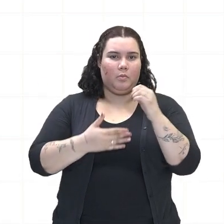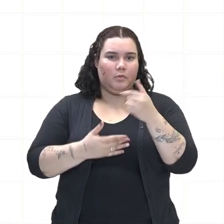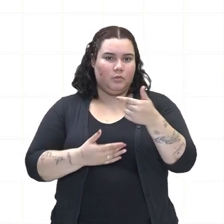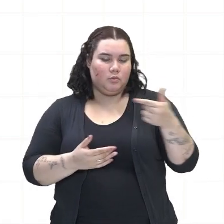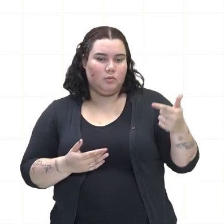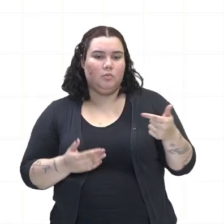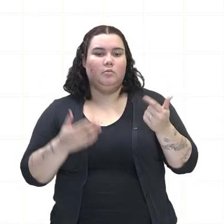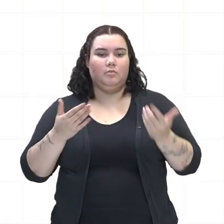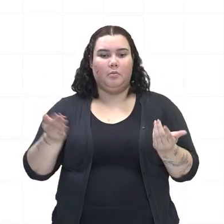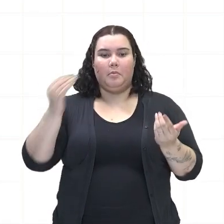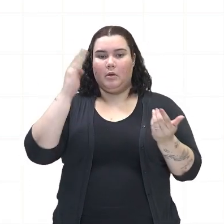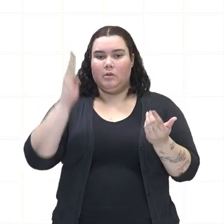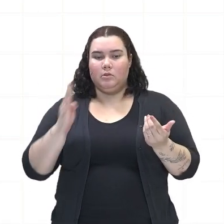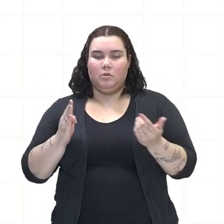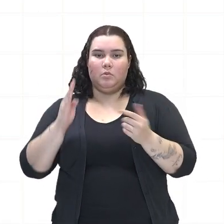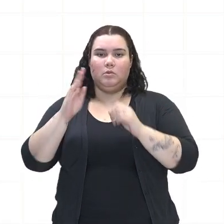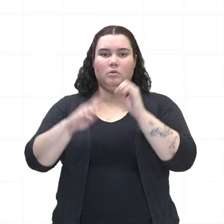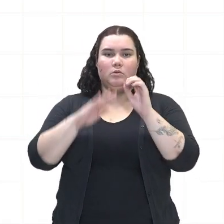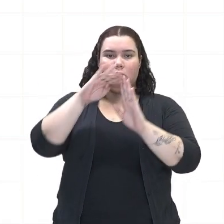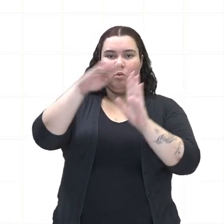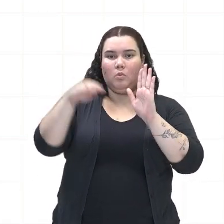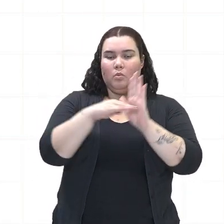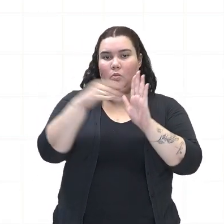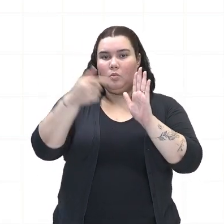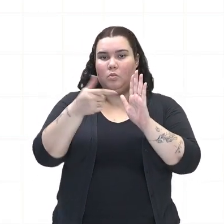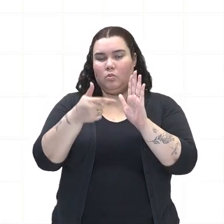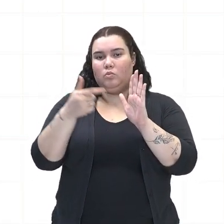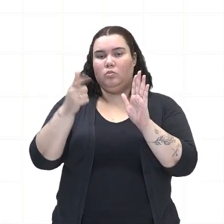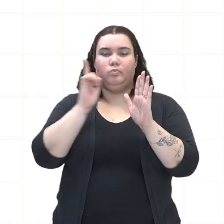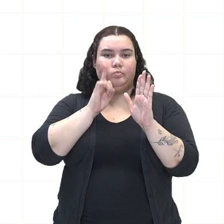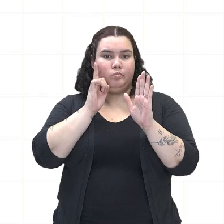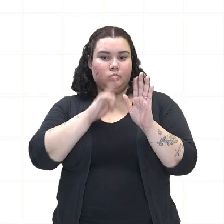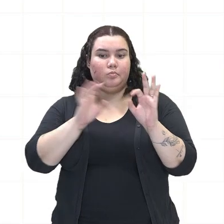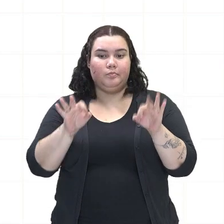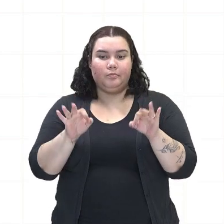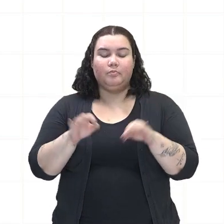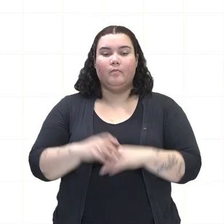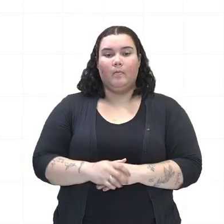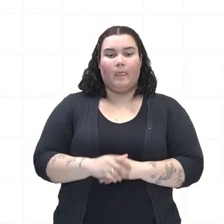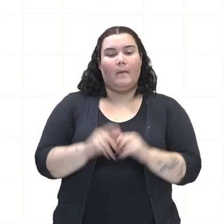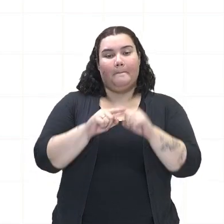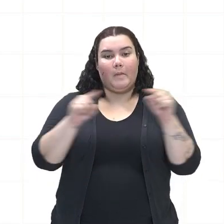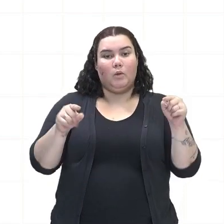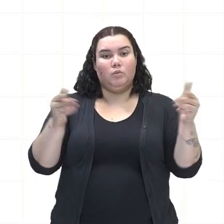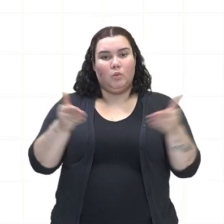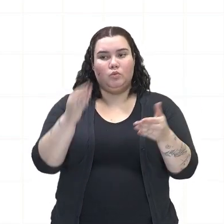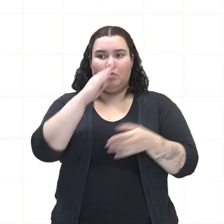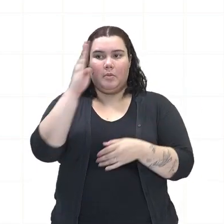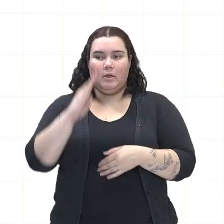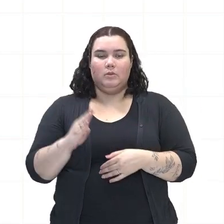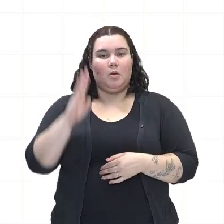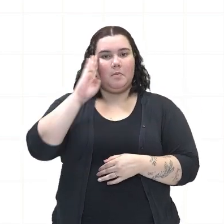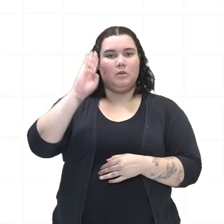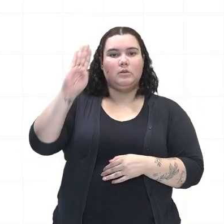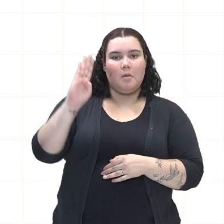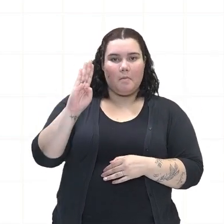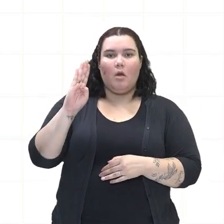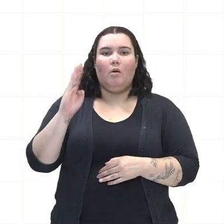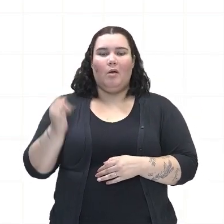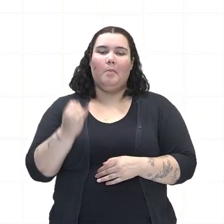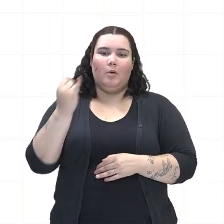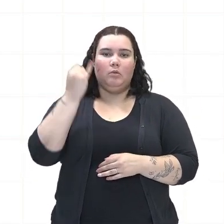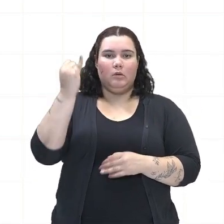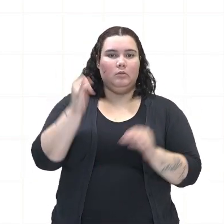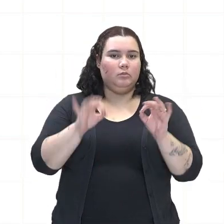que teve ali, né, outros países com esse domínio, mas hoje em dia, né, o Brasil ele tem uma relevância muito grande nesse